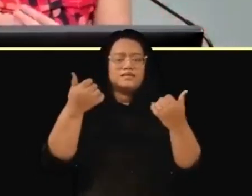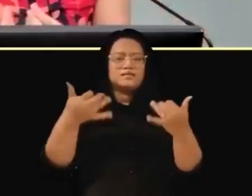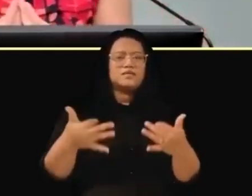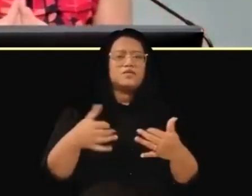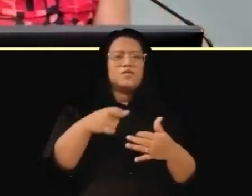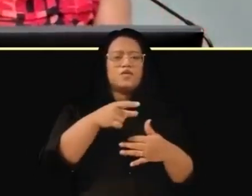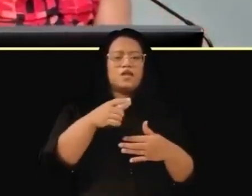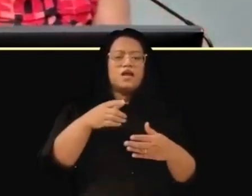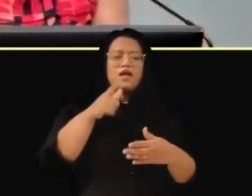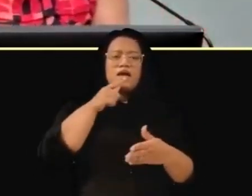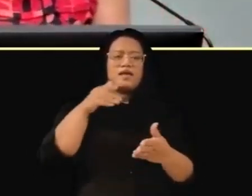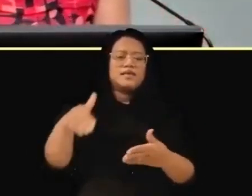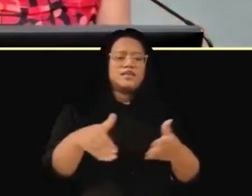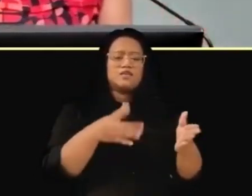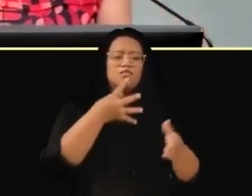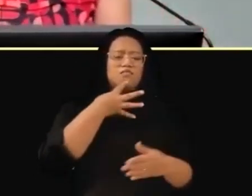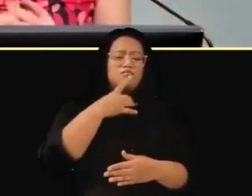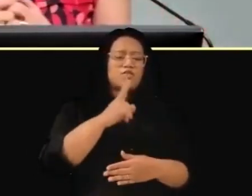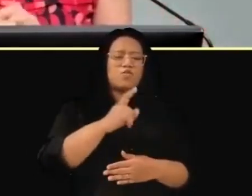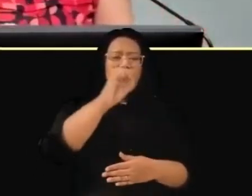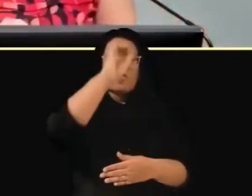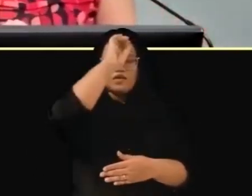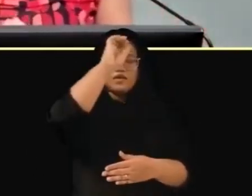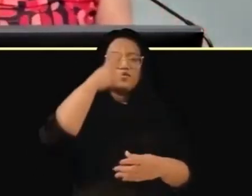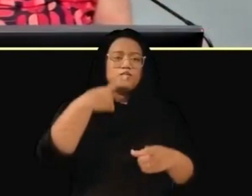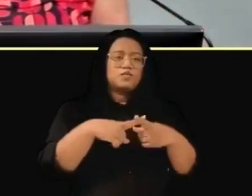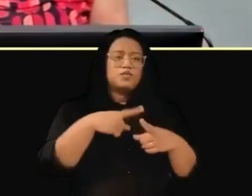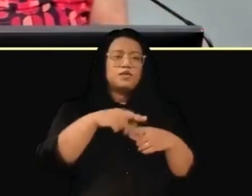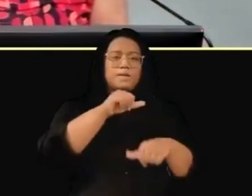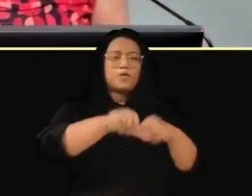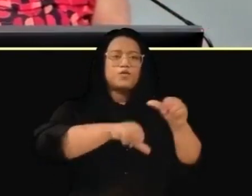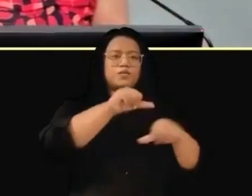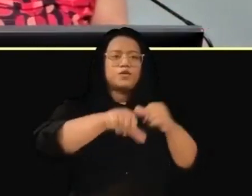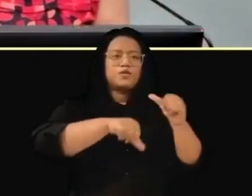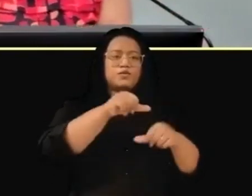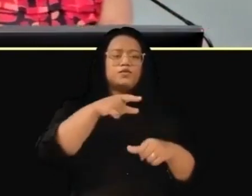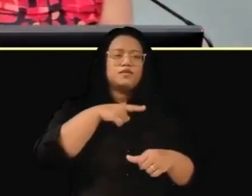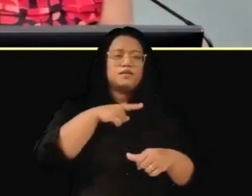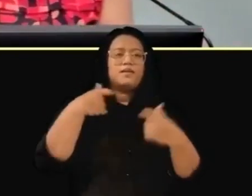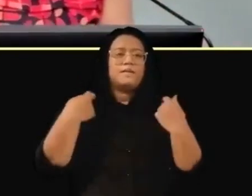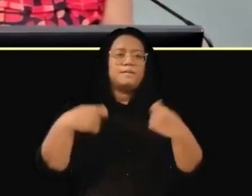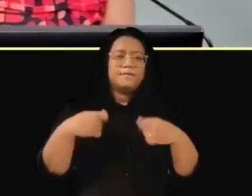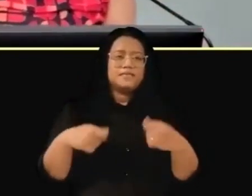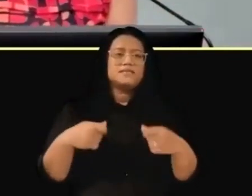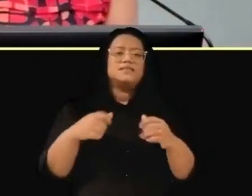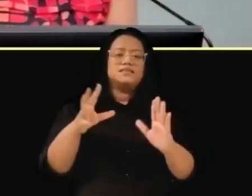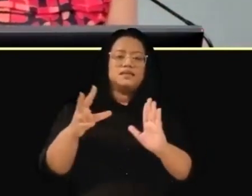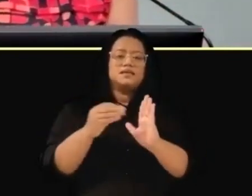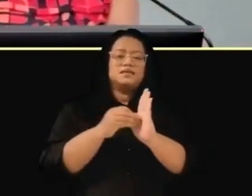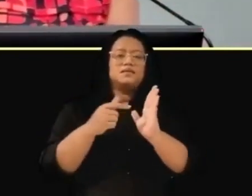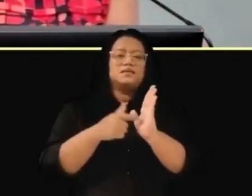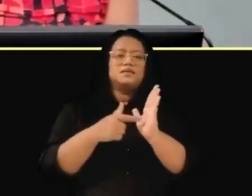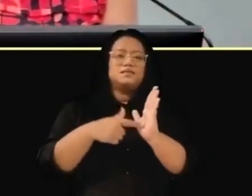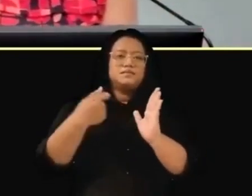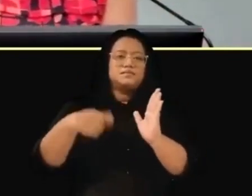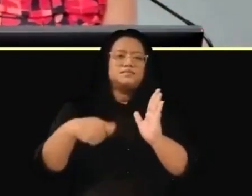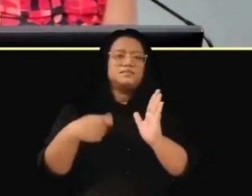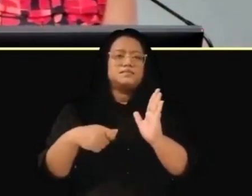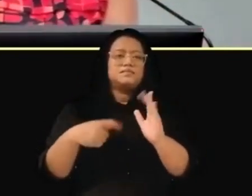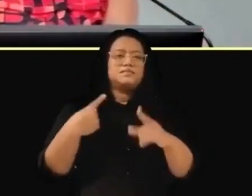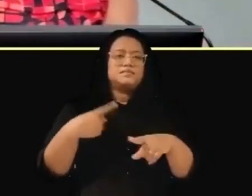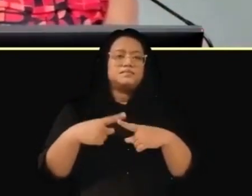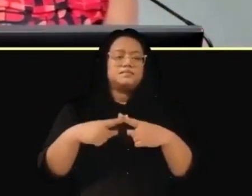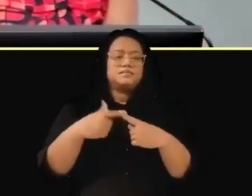como mensurar isso, e isso precisa ser mensurado, precisa, porque não é possível